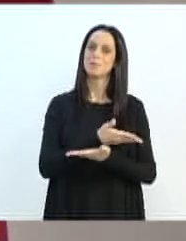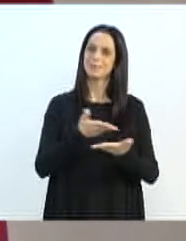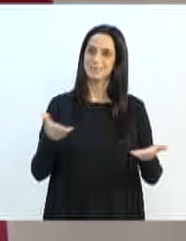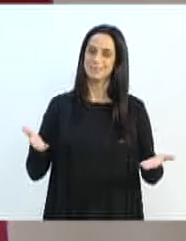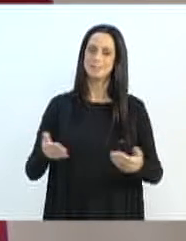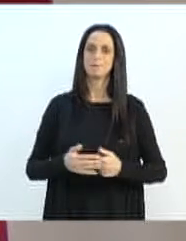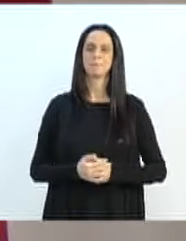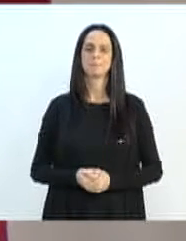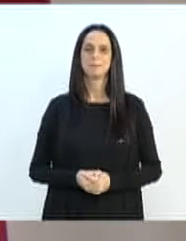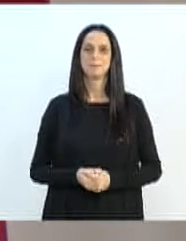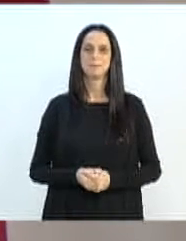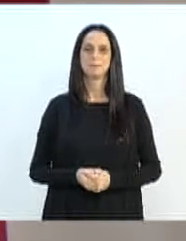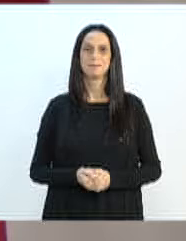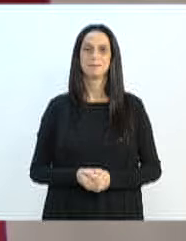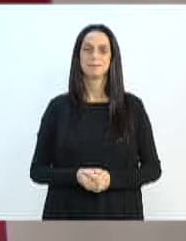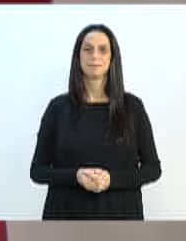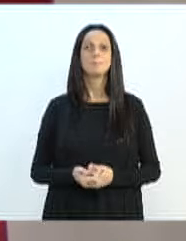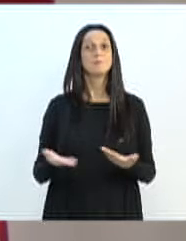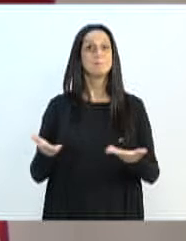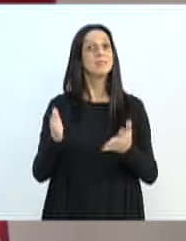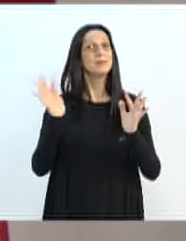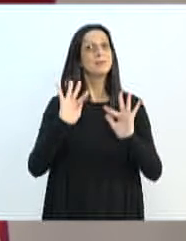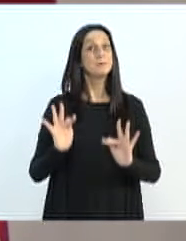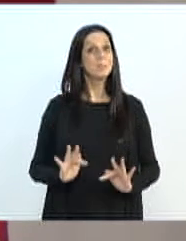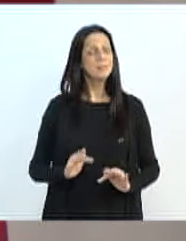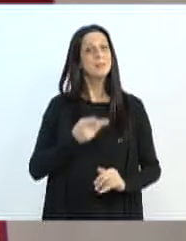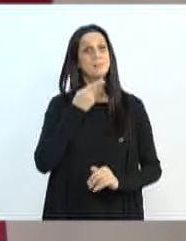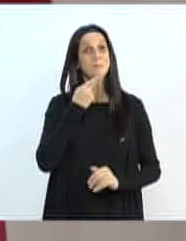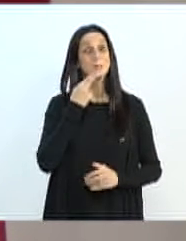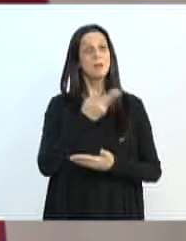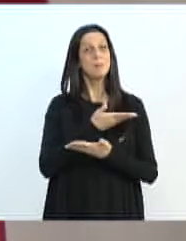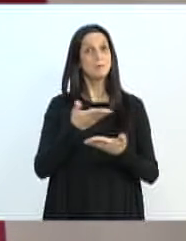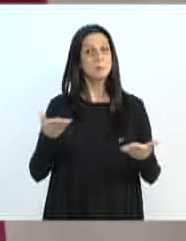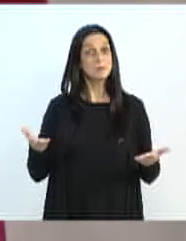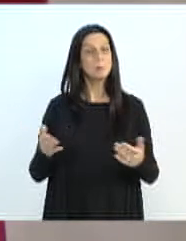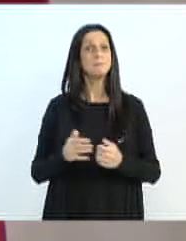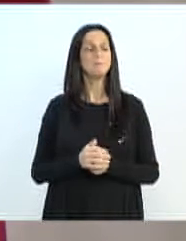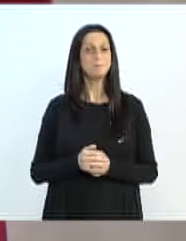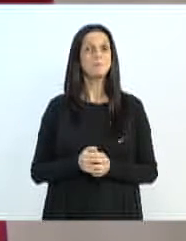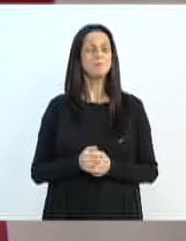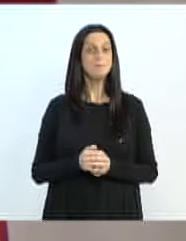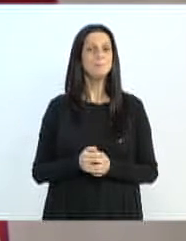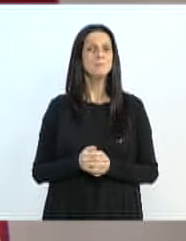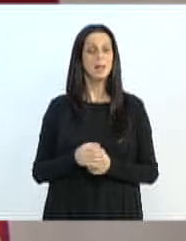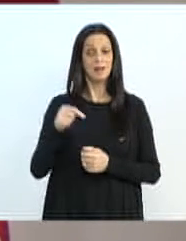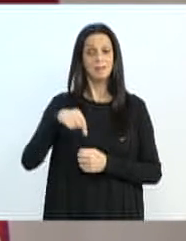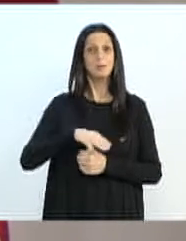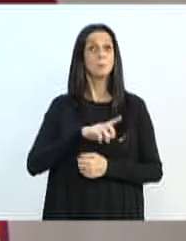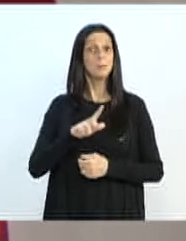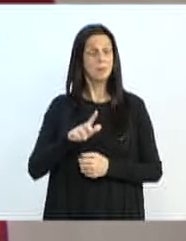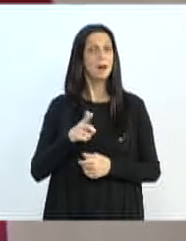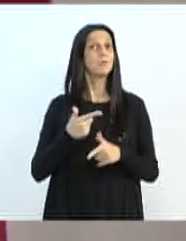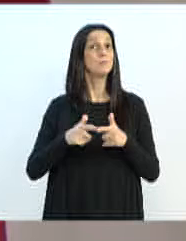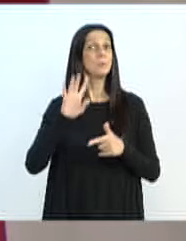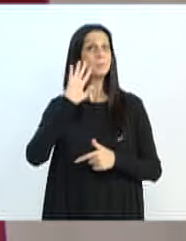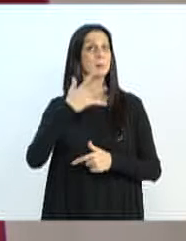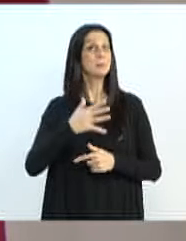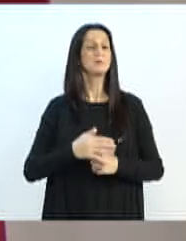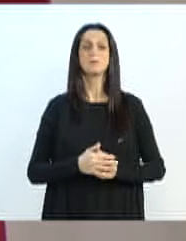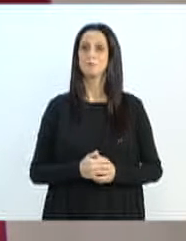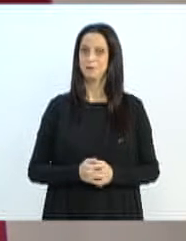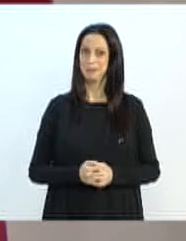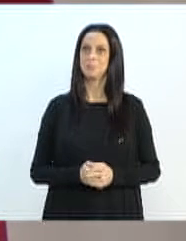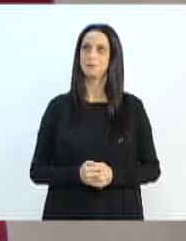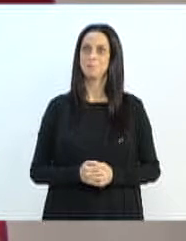eu falo com felicidade de uma página obscura que foi virada na história de Blumenau, que foi